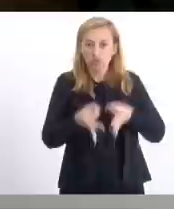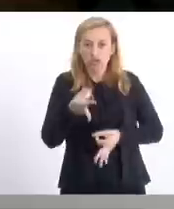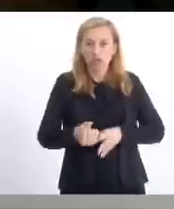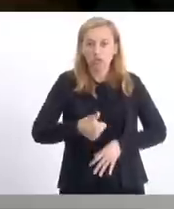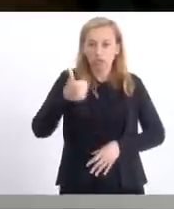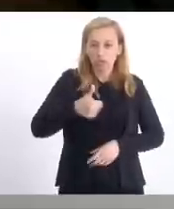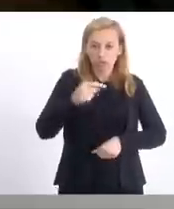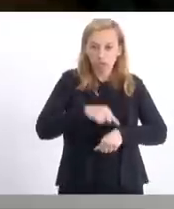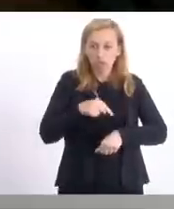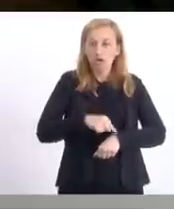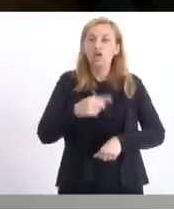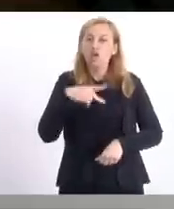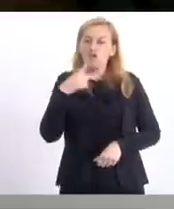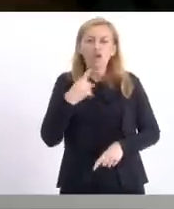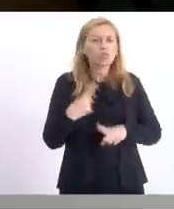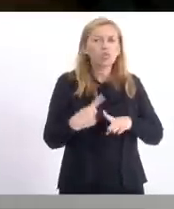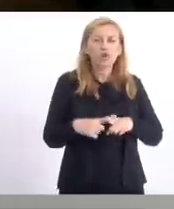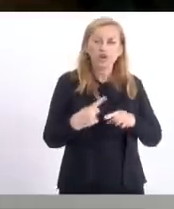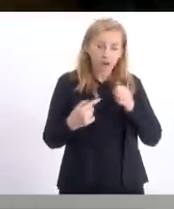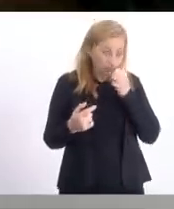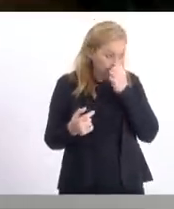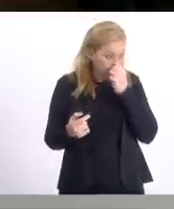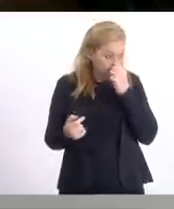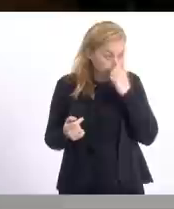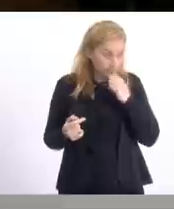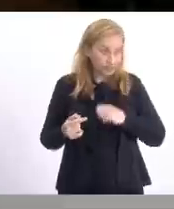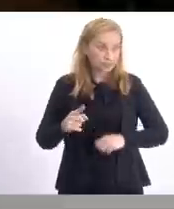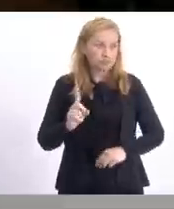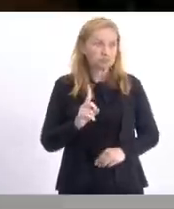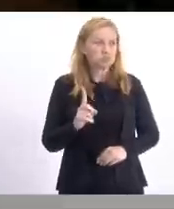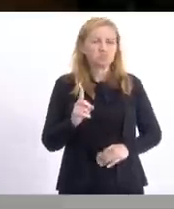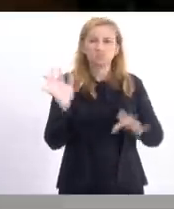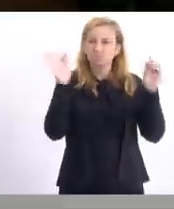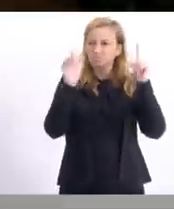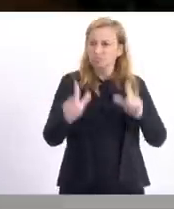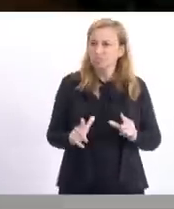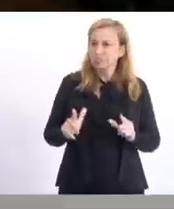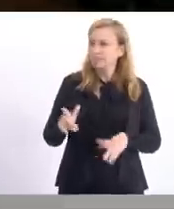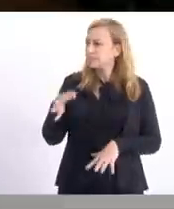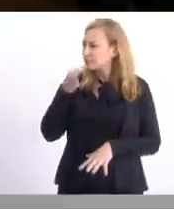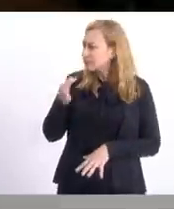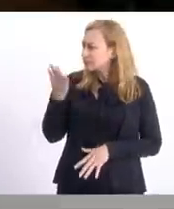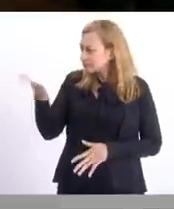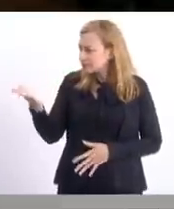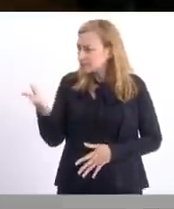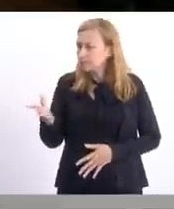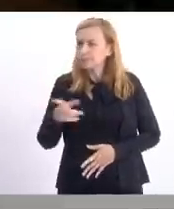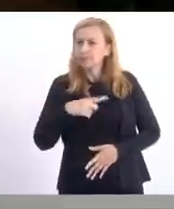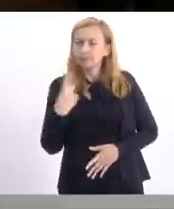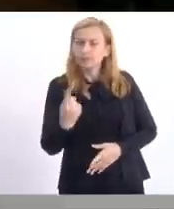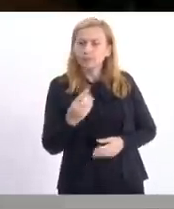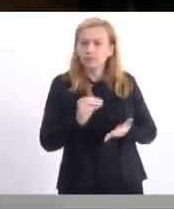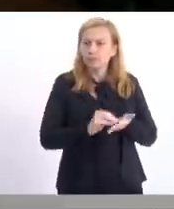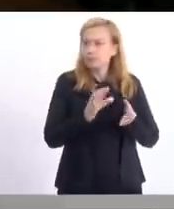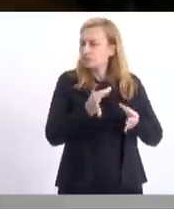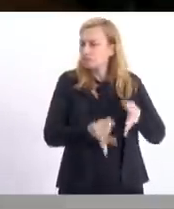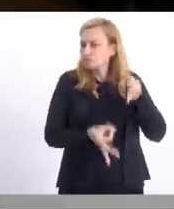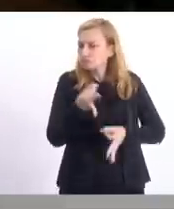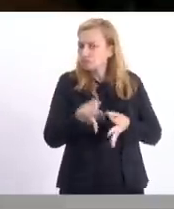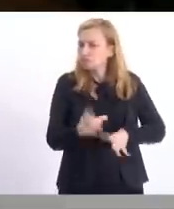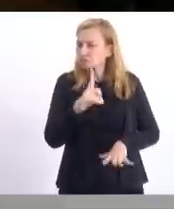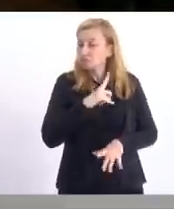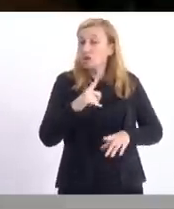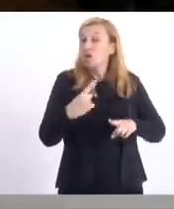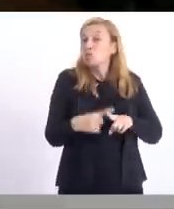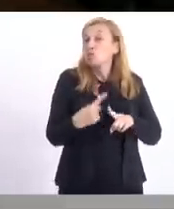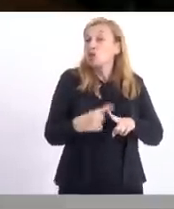ponto. Digo isso porque não me satisfaz esse argumento para a gente cometer uma injustiça.